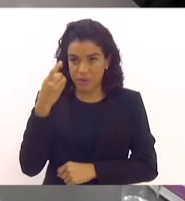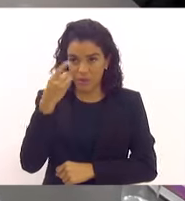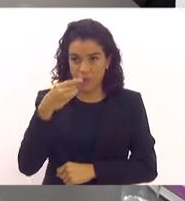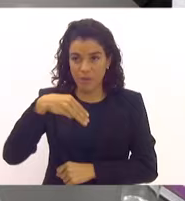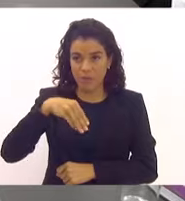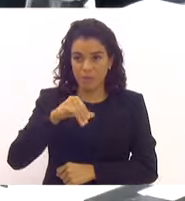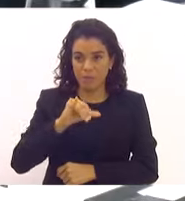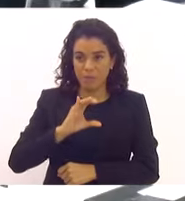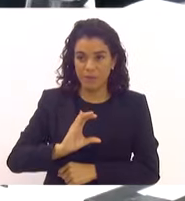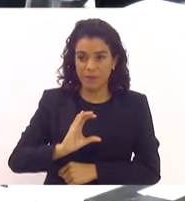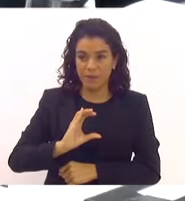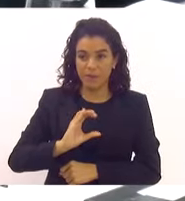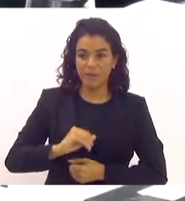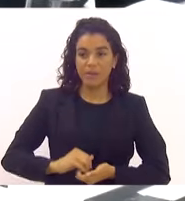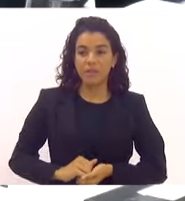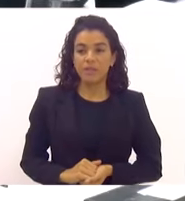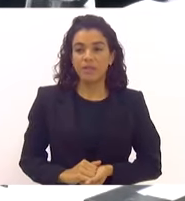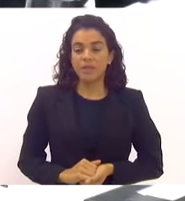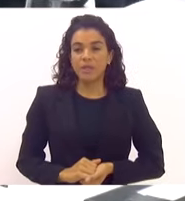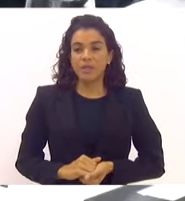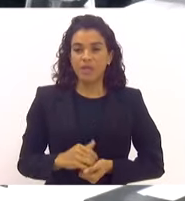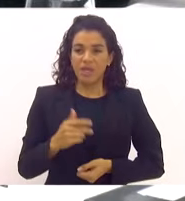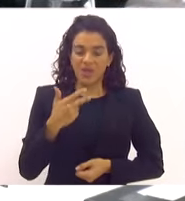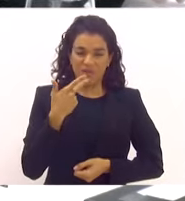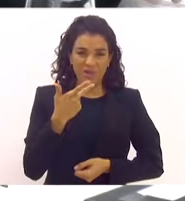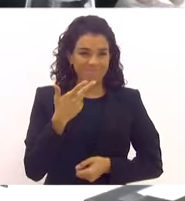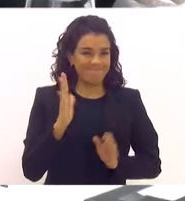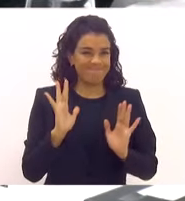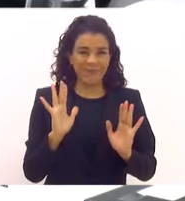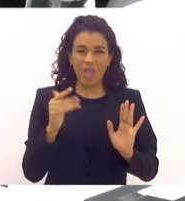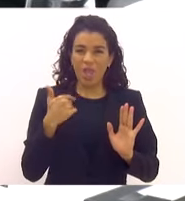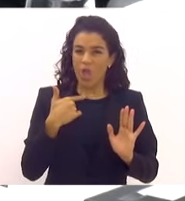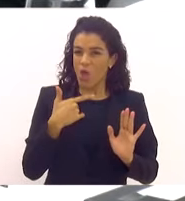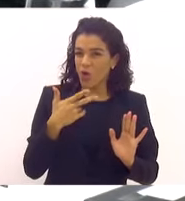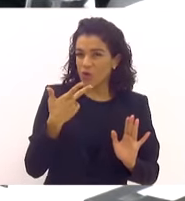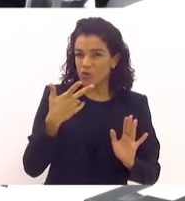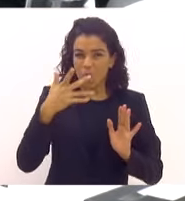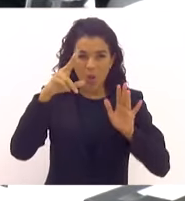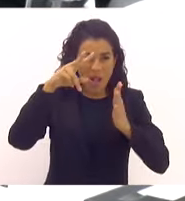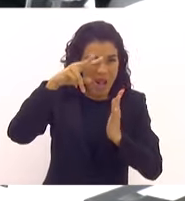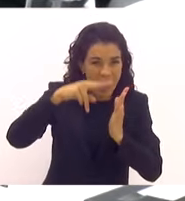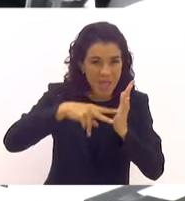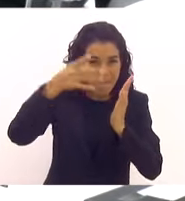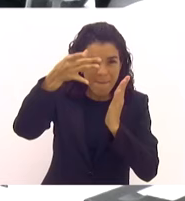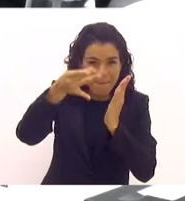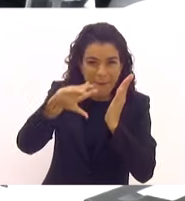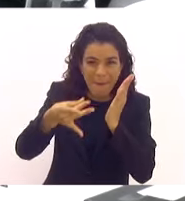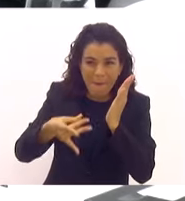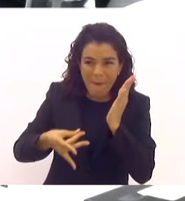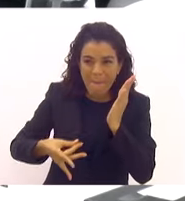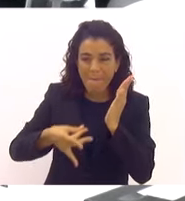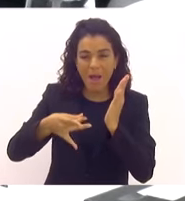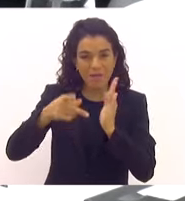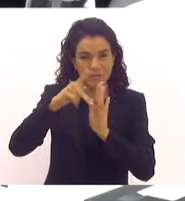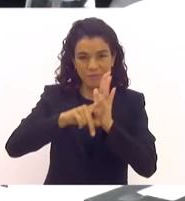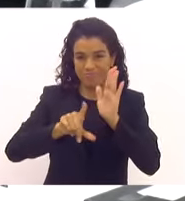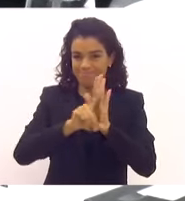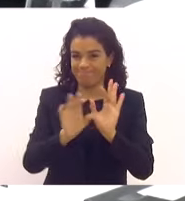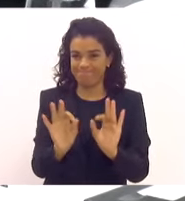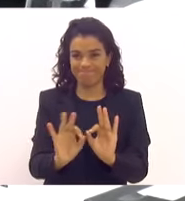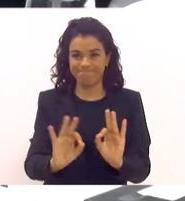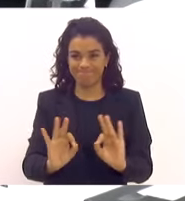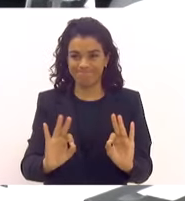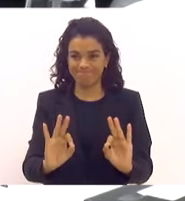palavra novamente. Eu confesso que eu não estou nem adentrando no mérito, nem li exatamente os pormenores do projeto.